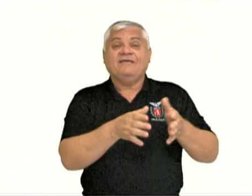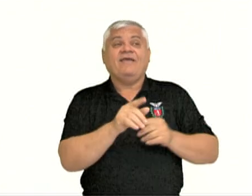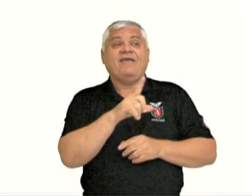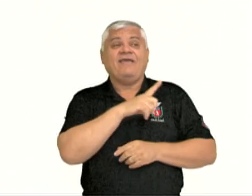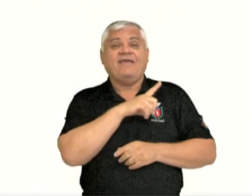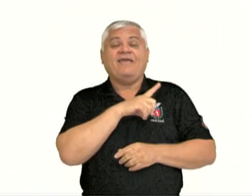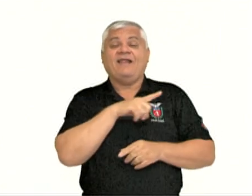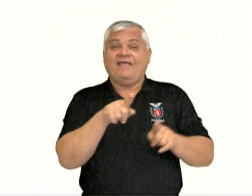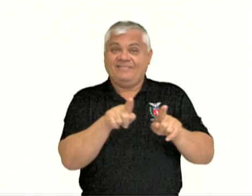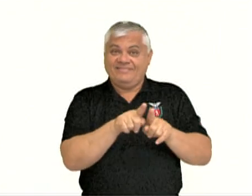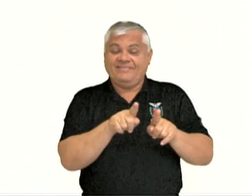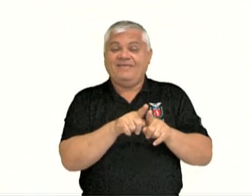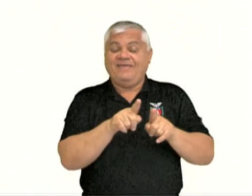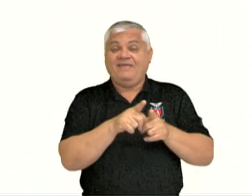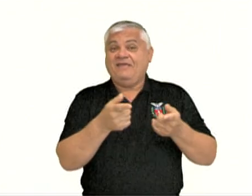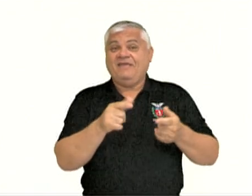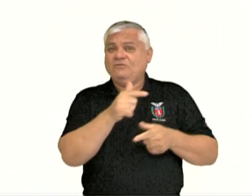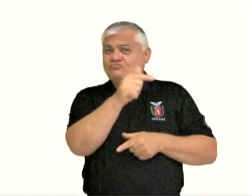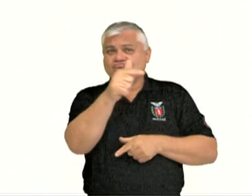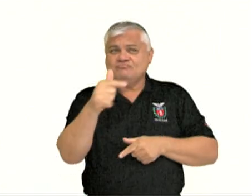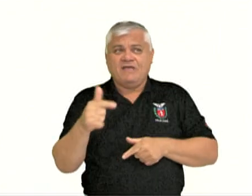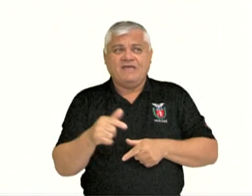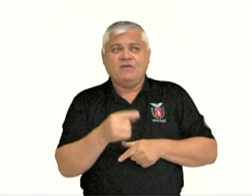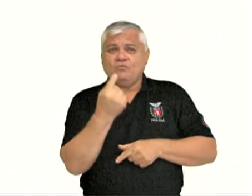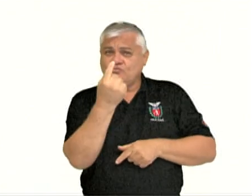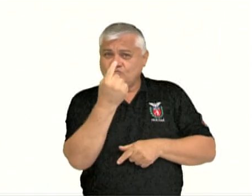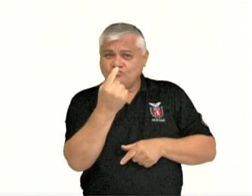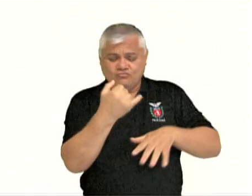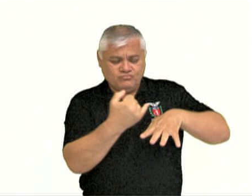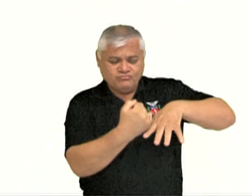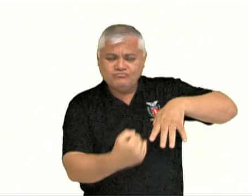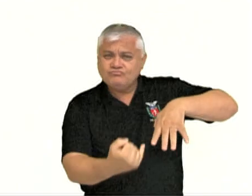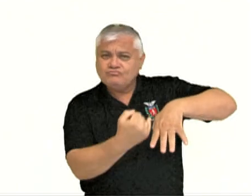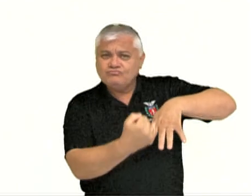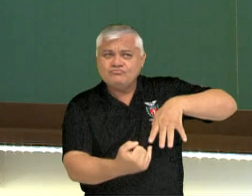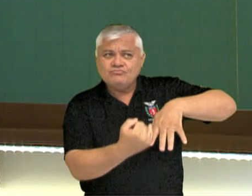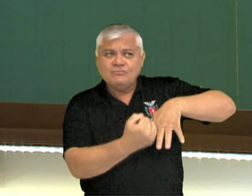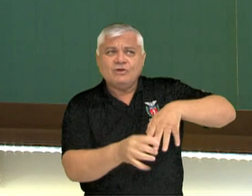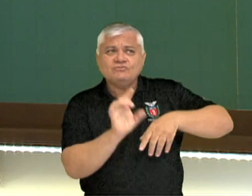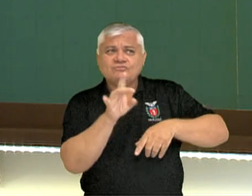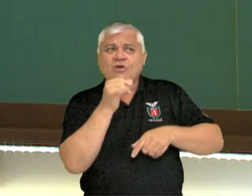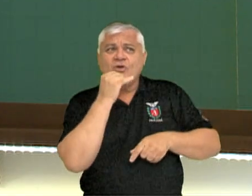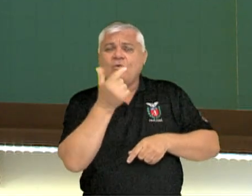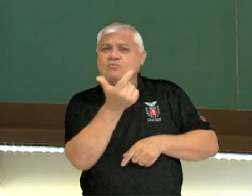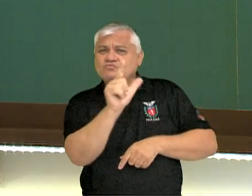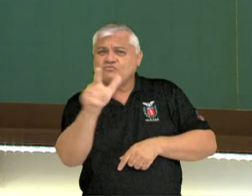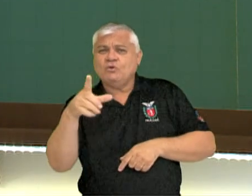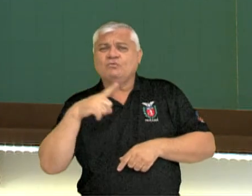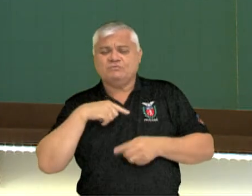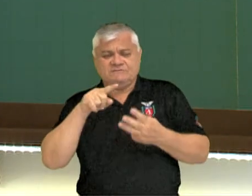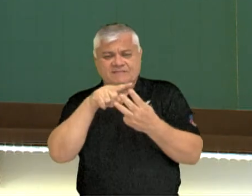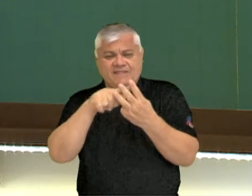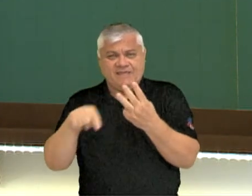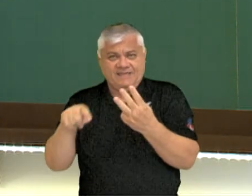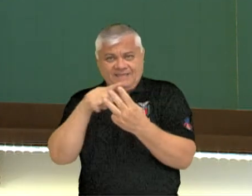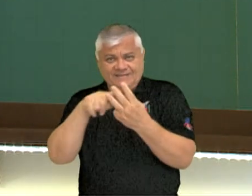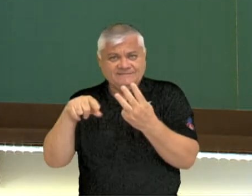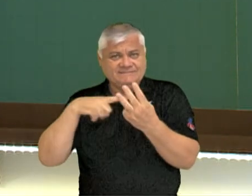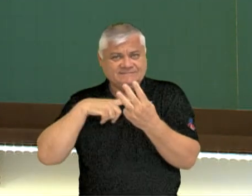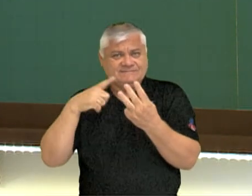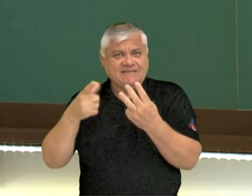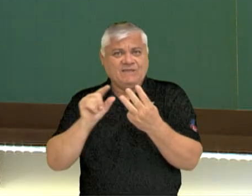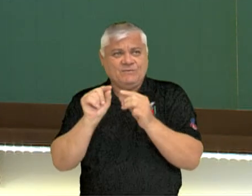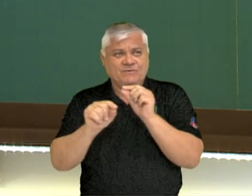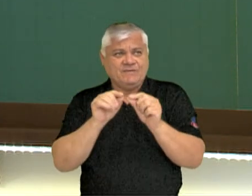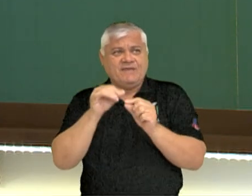serem avasculares. Porque aqui nesse outro nó, a gente vê que os outros três grupos, que cabem,